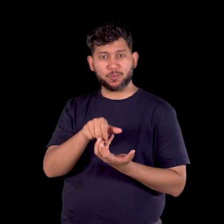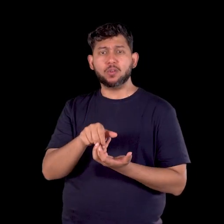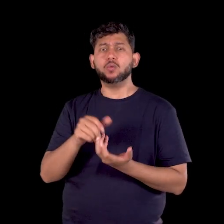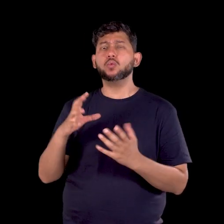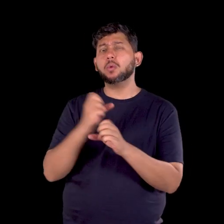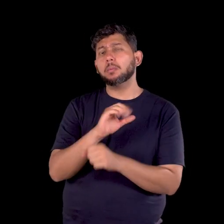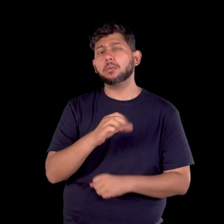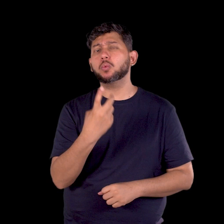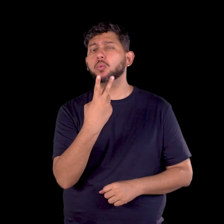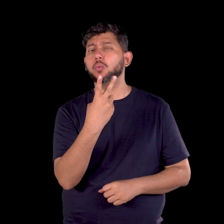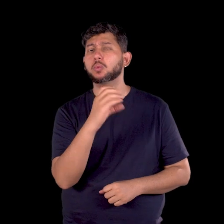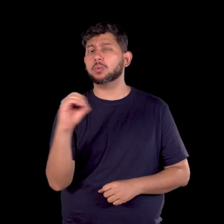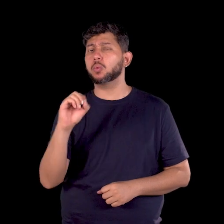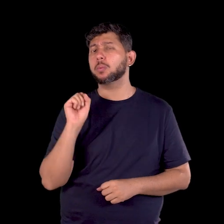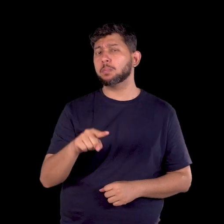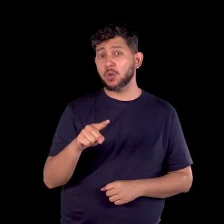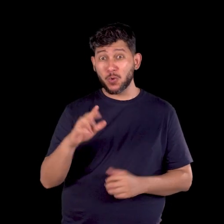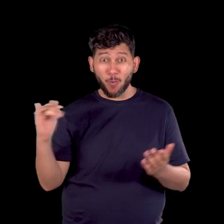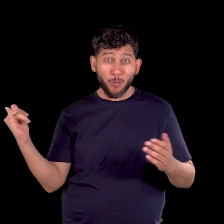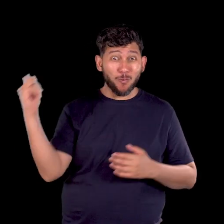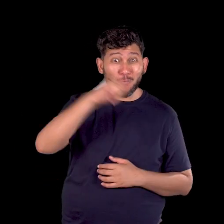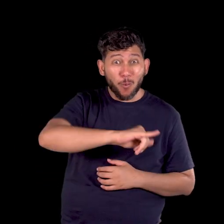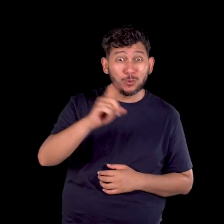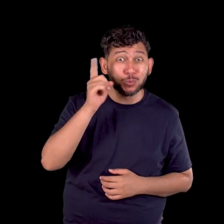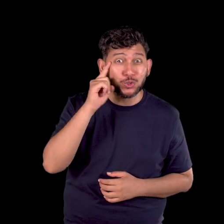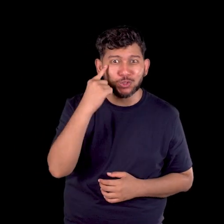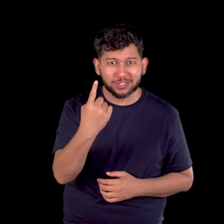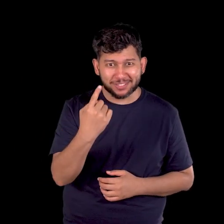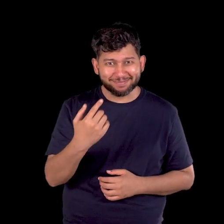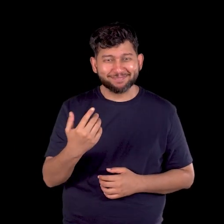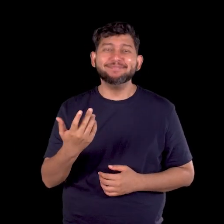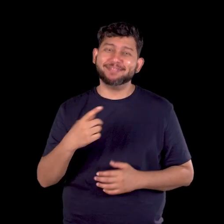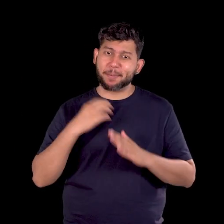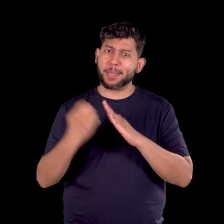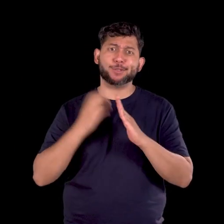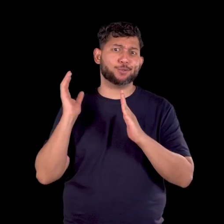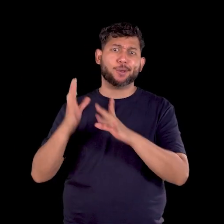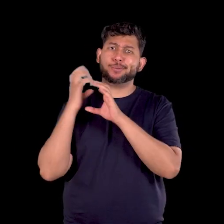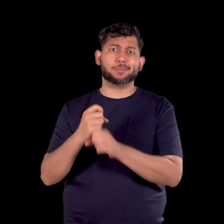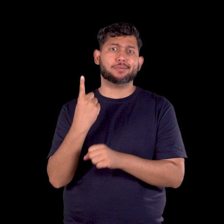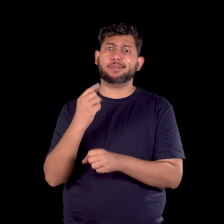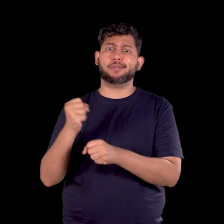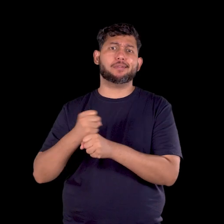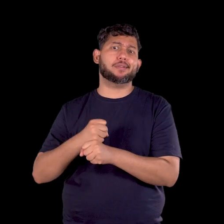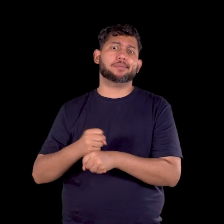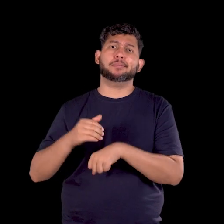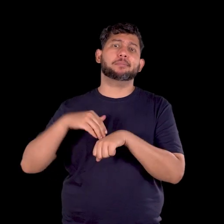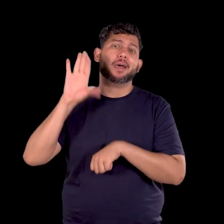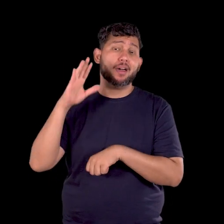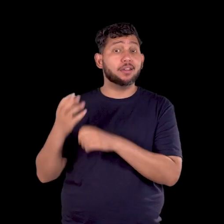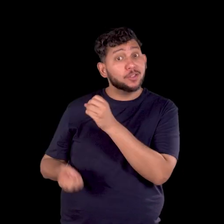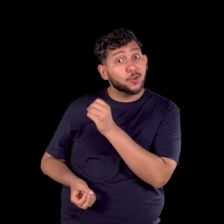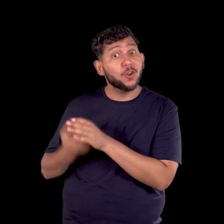companhias aéreas no mundo que realizam, em média, 200 mil voos diários. Algumas dessas empresas